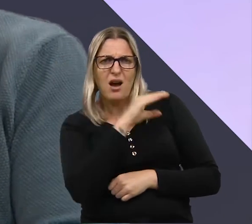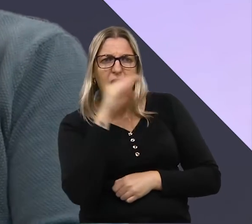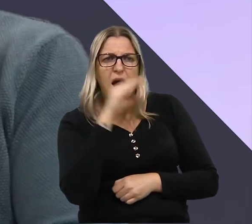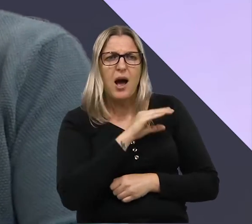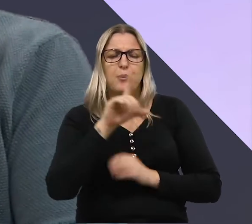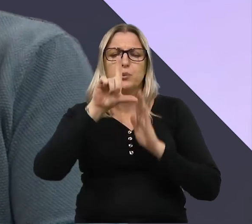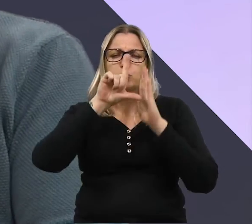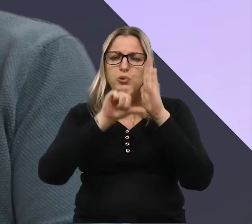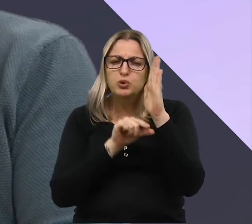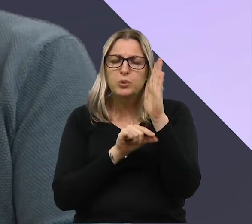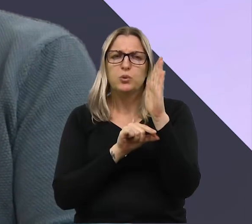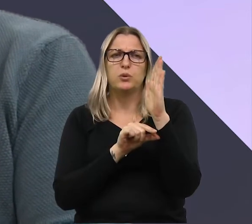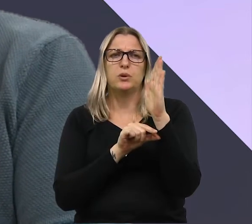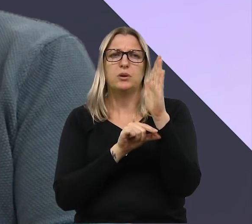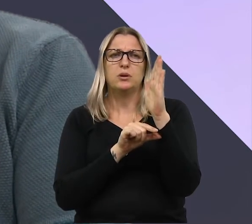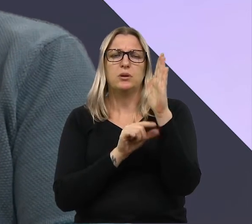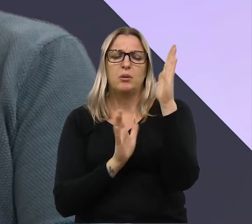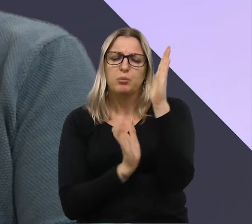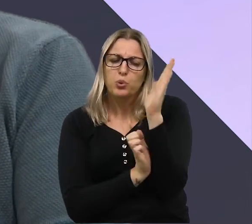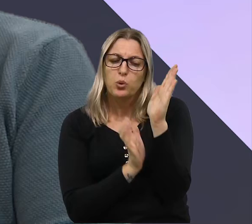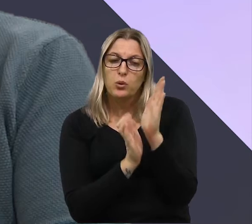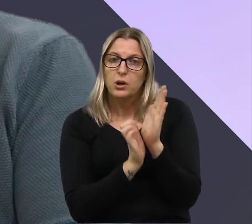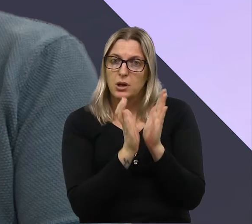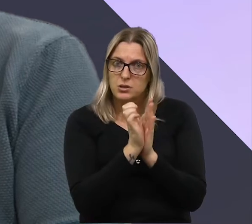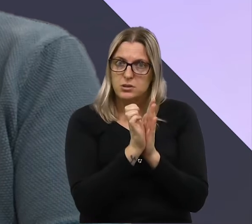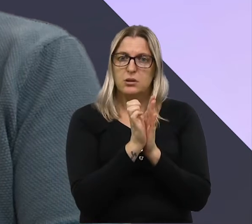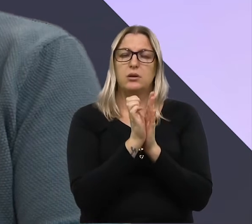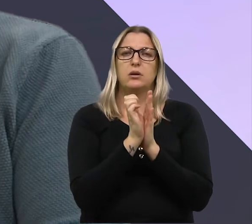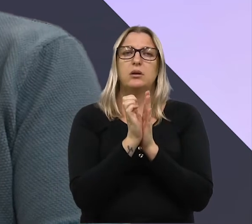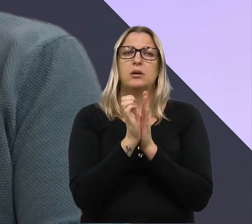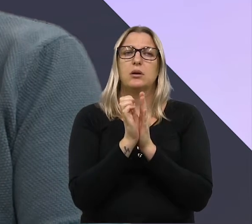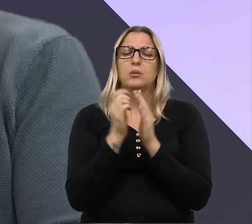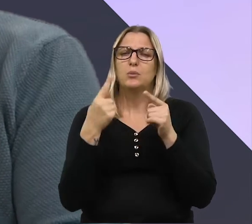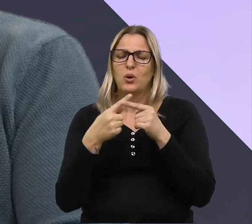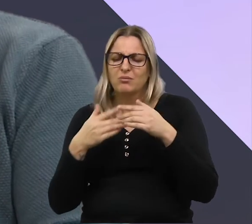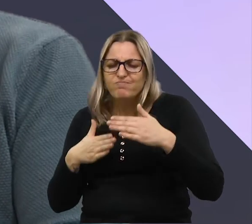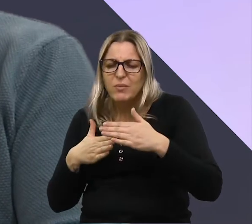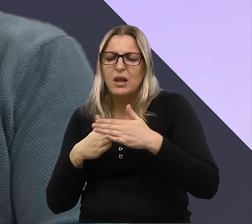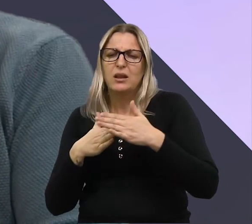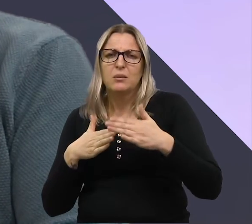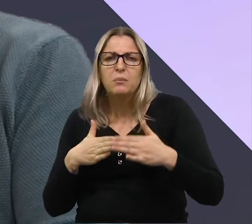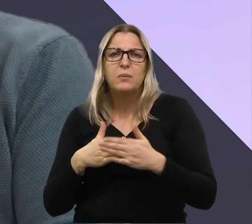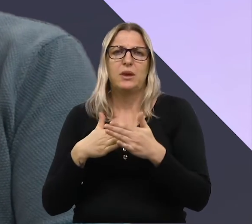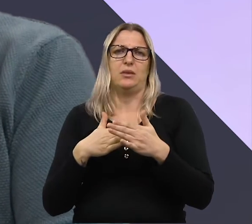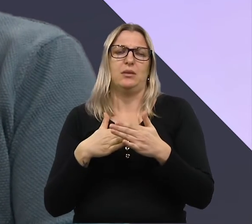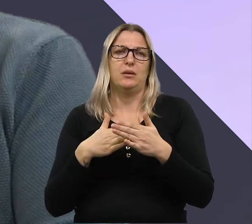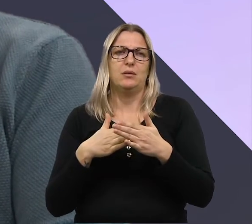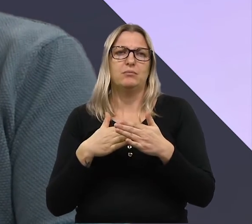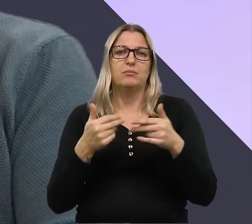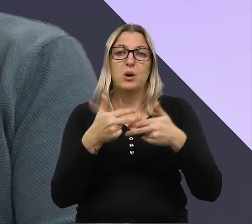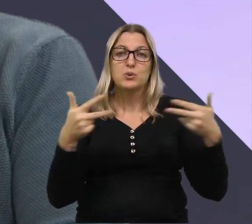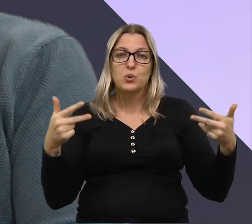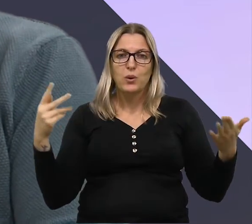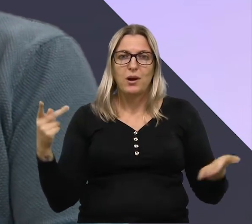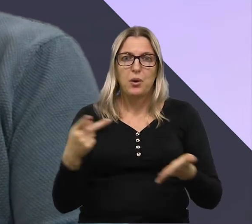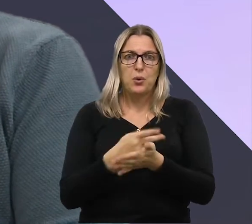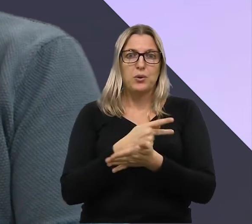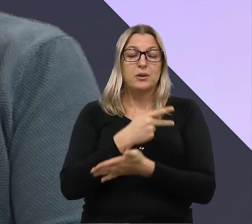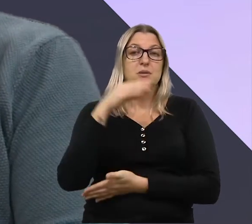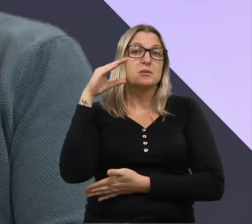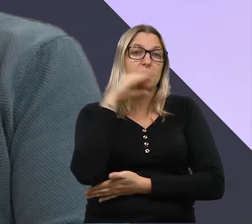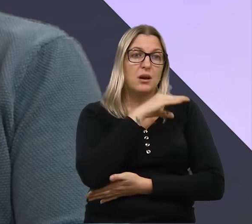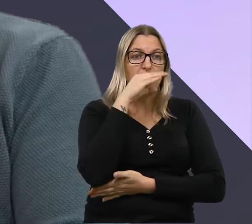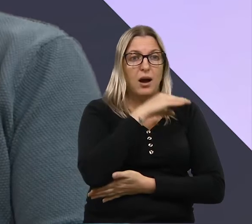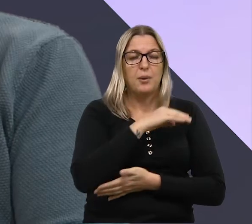ágil né diminui a questão dessa parte burocrática que muitas vezes trava para que a coisa ande com uma velocidade um pouco maior